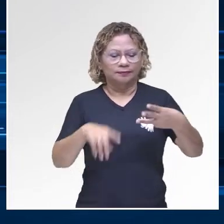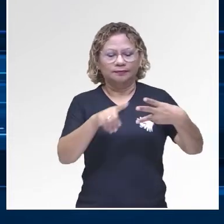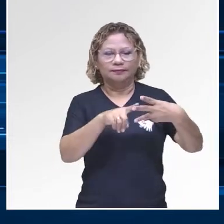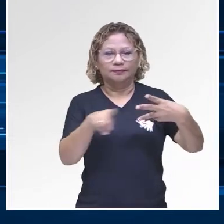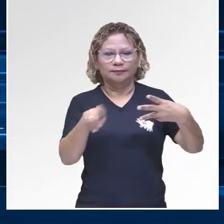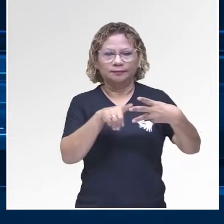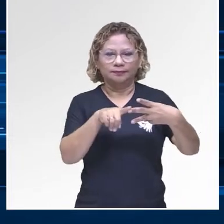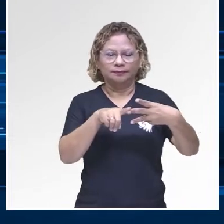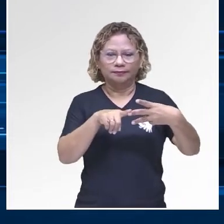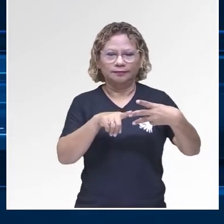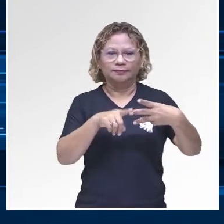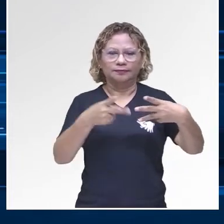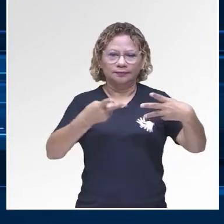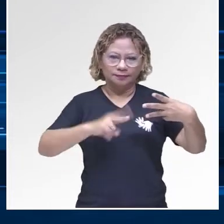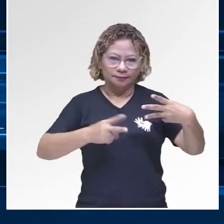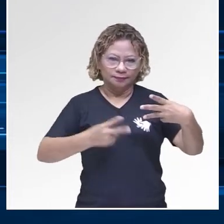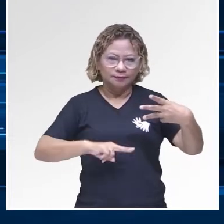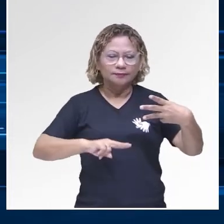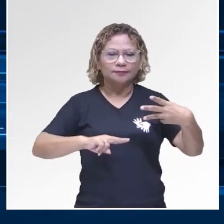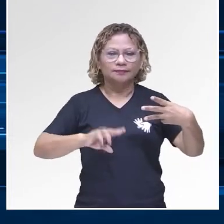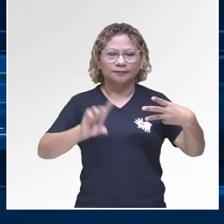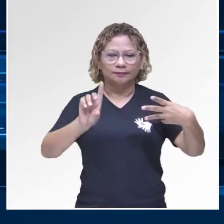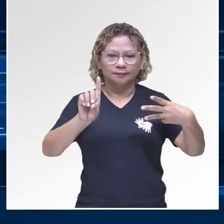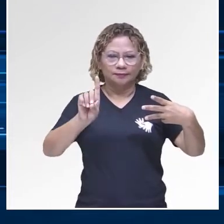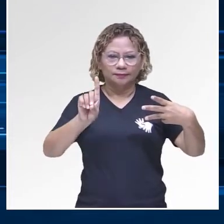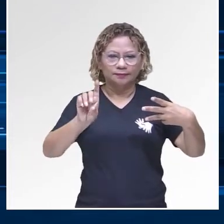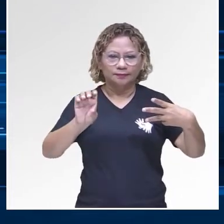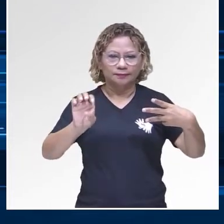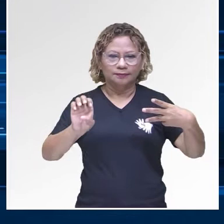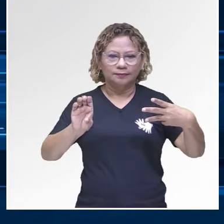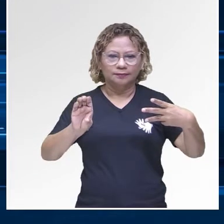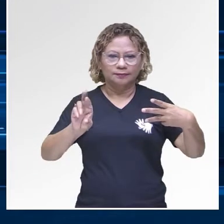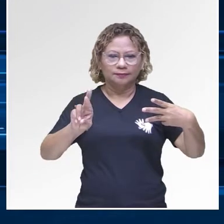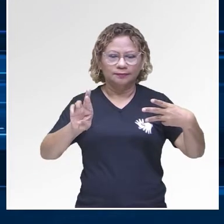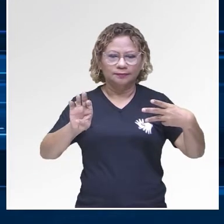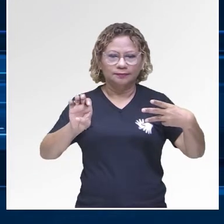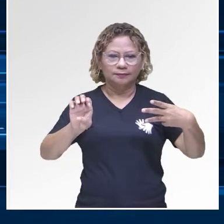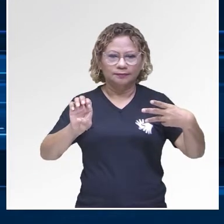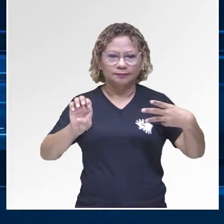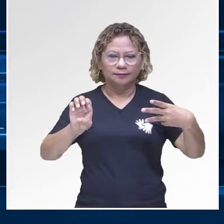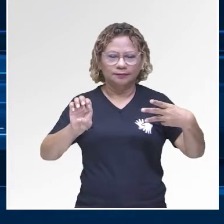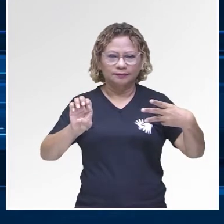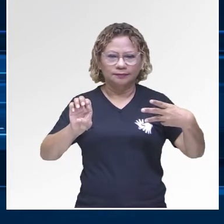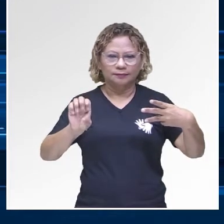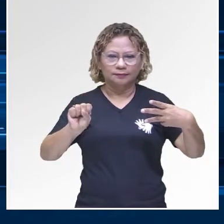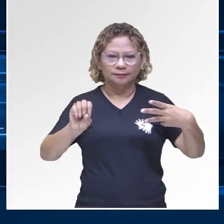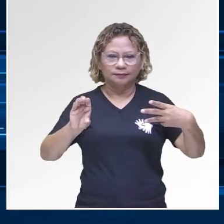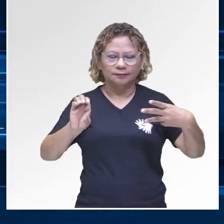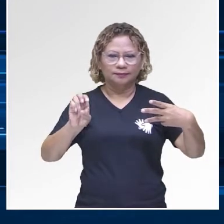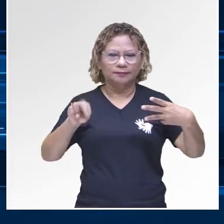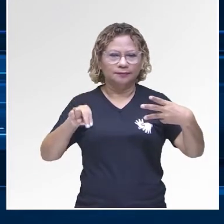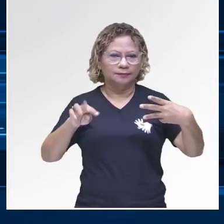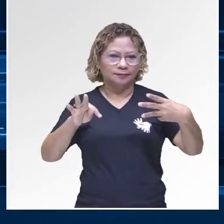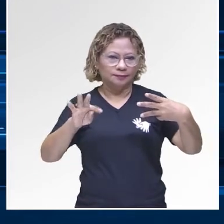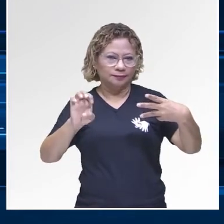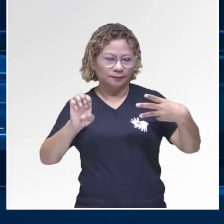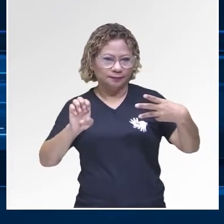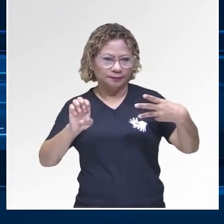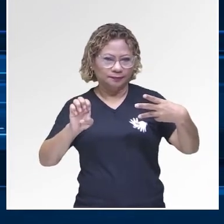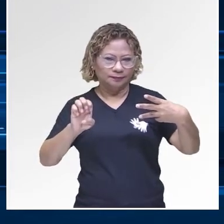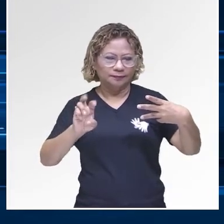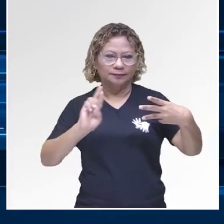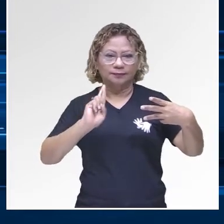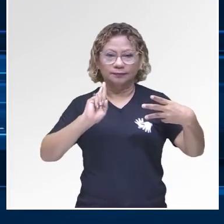valor. E fica fácil também de se obter a razão, porque é obtida da mesma forma. Ó. 4 menos 7, menos 3.